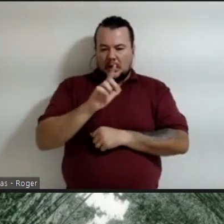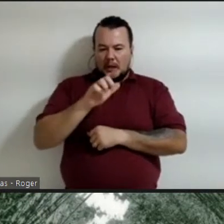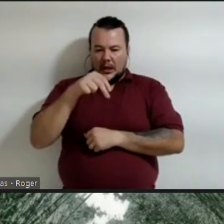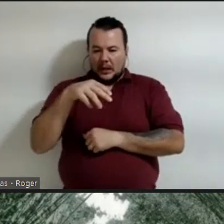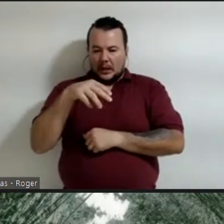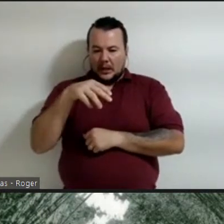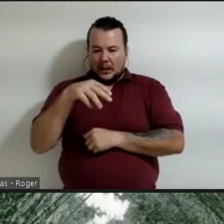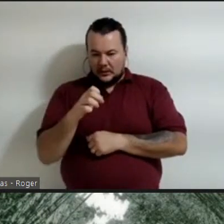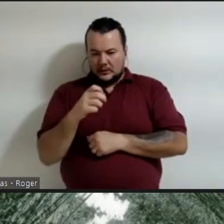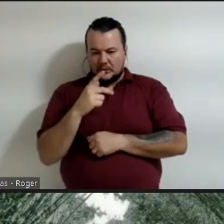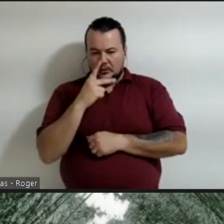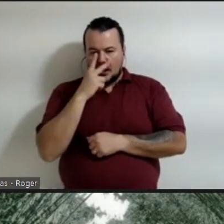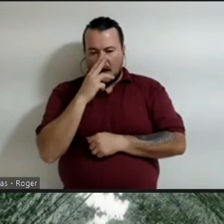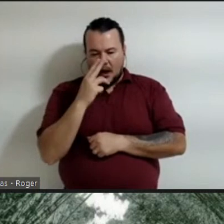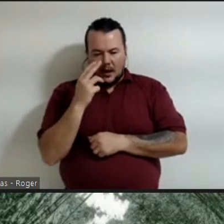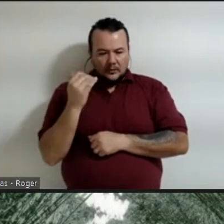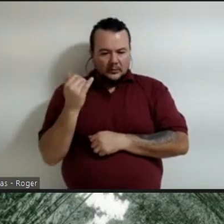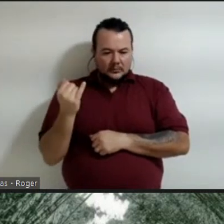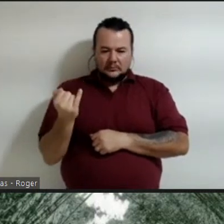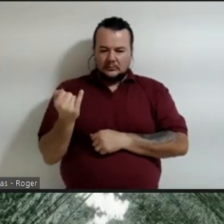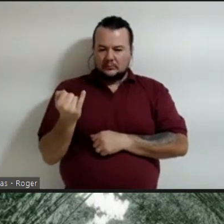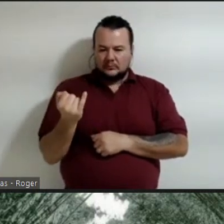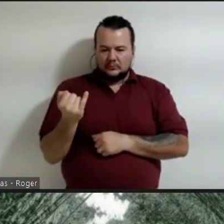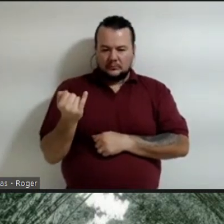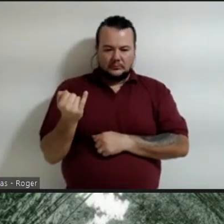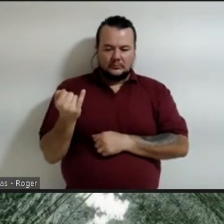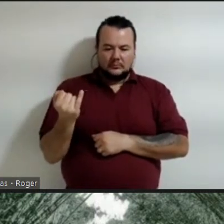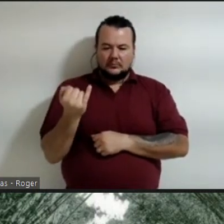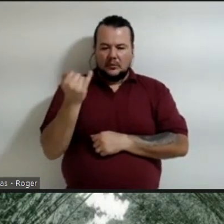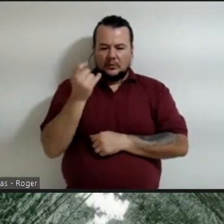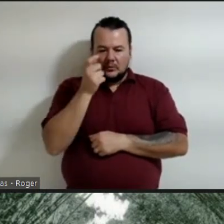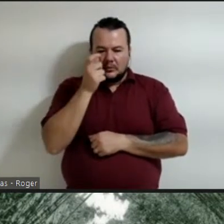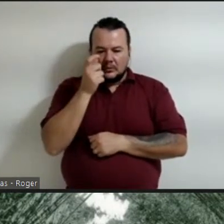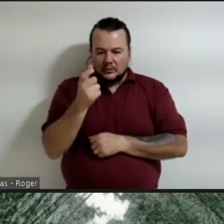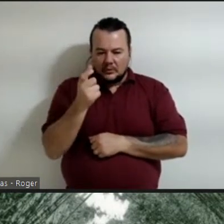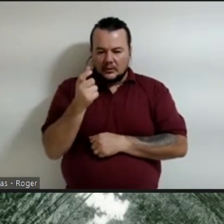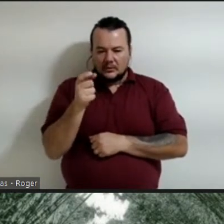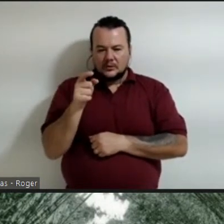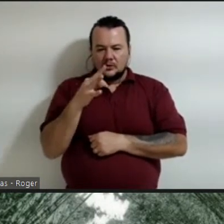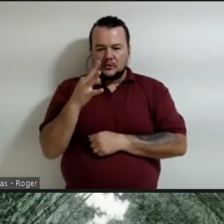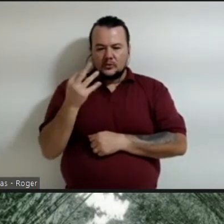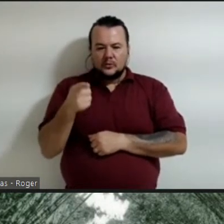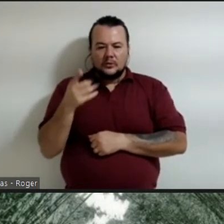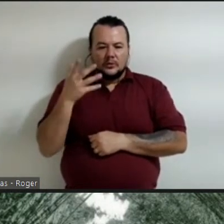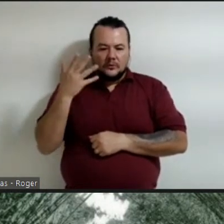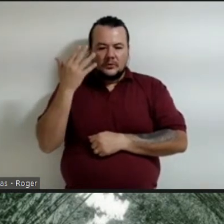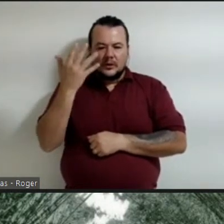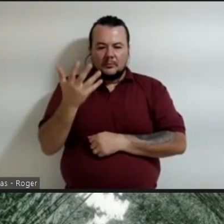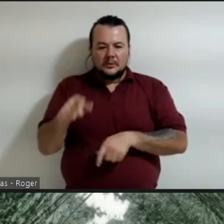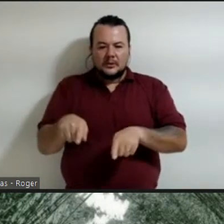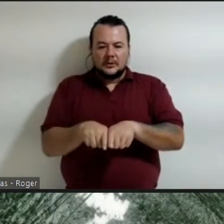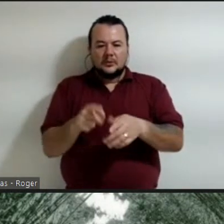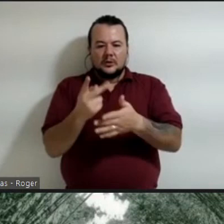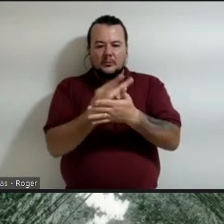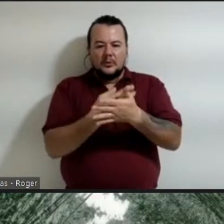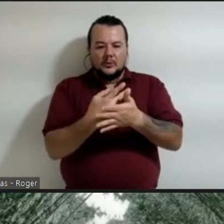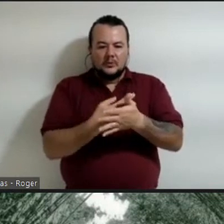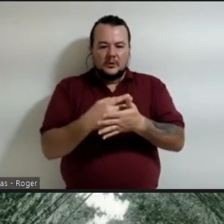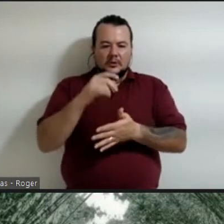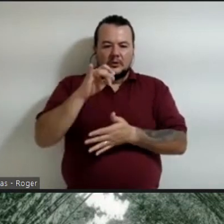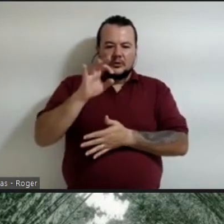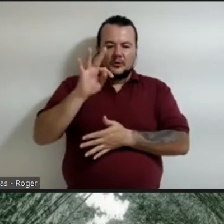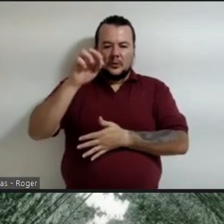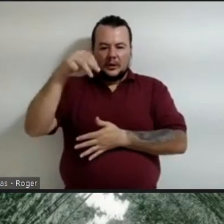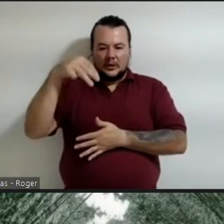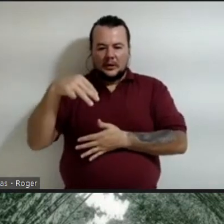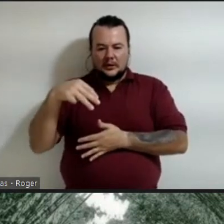achou impressionante o que você apresentou, e os trabalhos e os desenhos do Eaton, principalmente, e ela